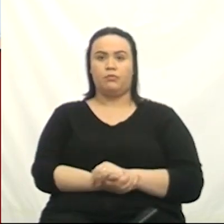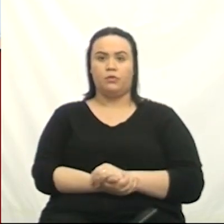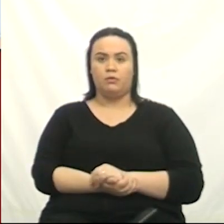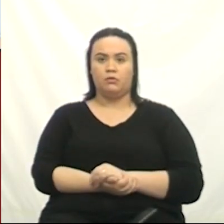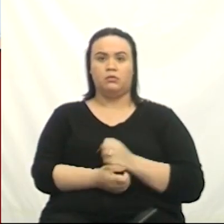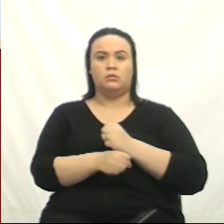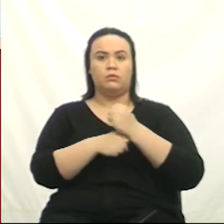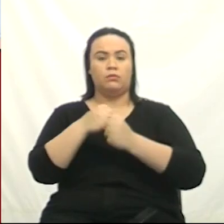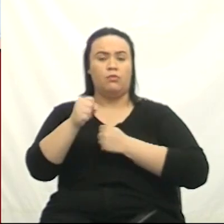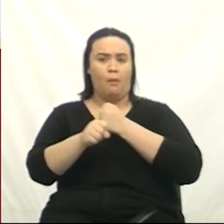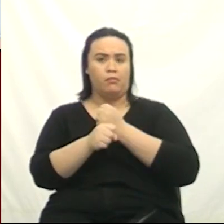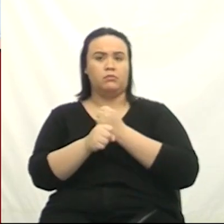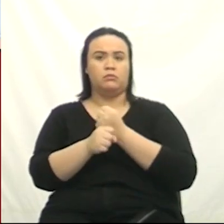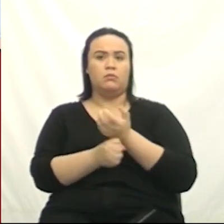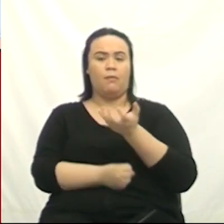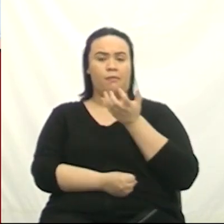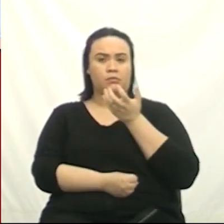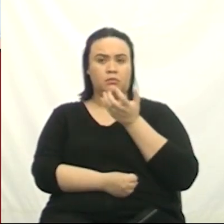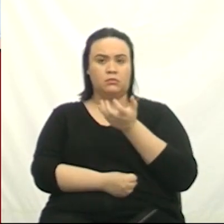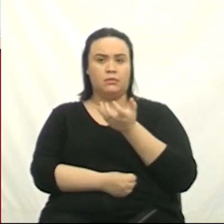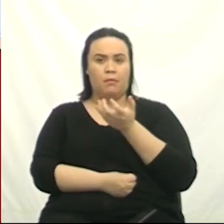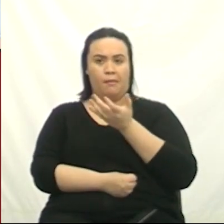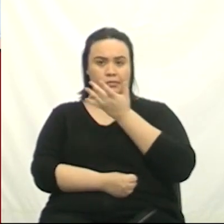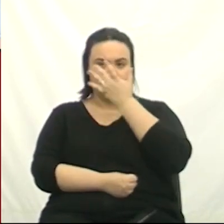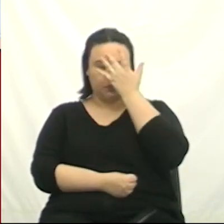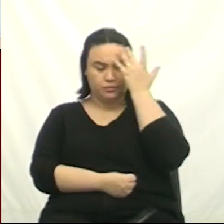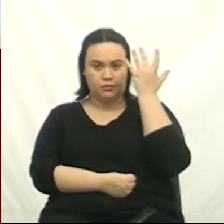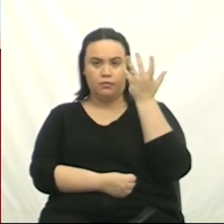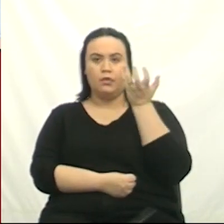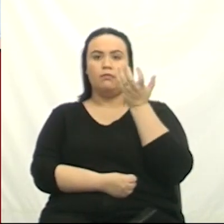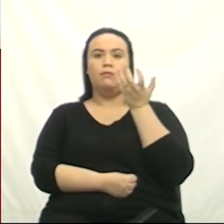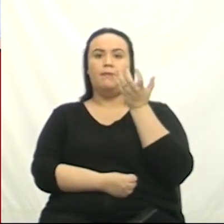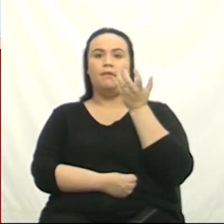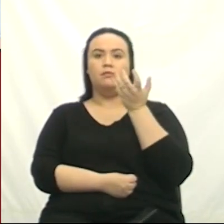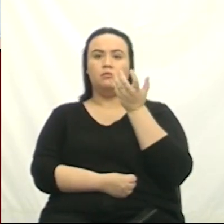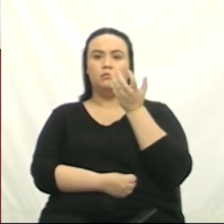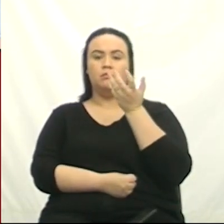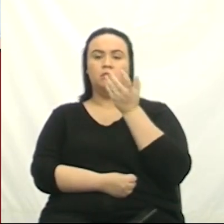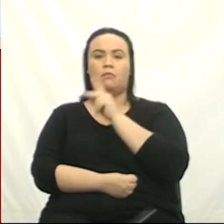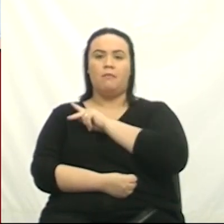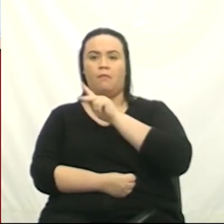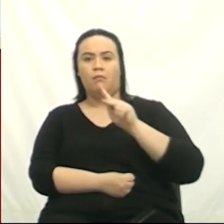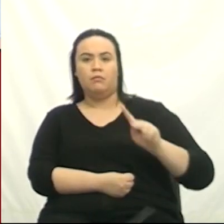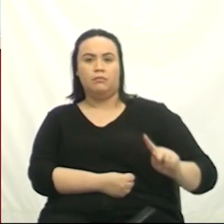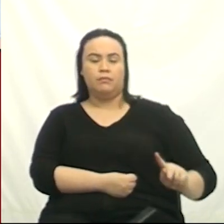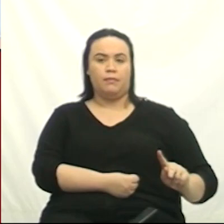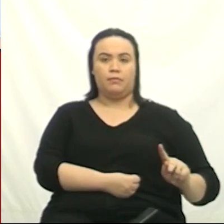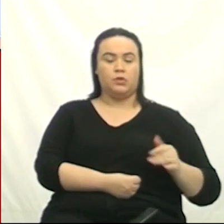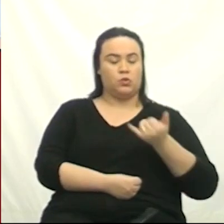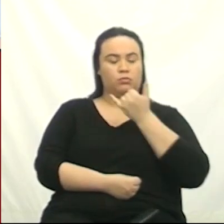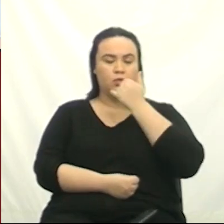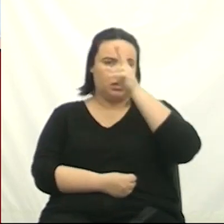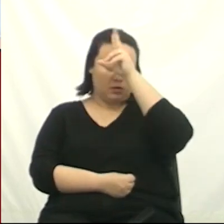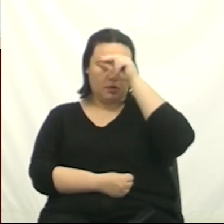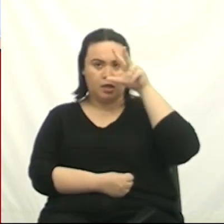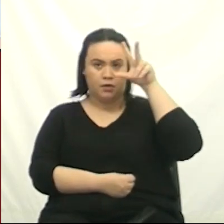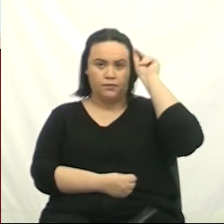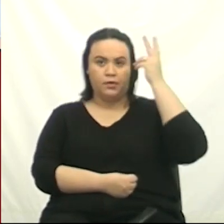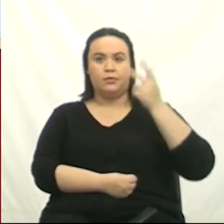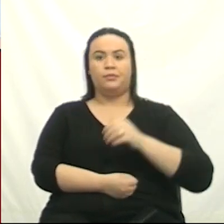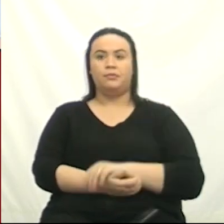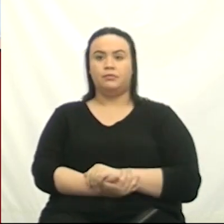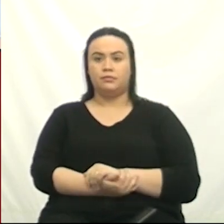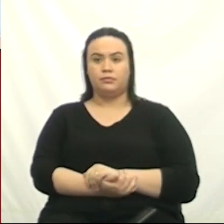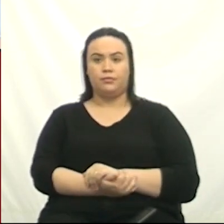que vem, ano de eleição, espero que for candidato a prefeito, não sei se o Clésio ainda vai colocar esse projeto em ação, mas